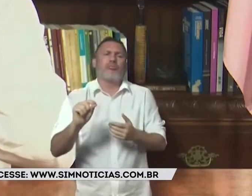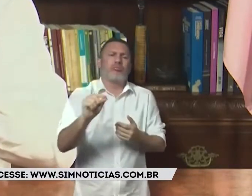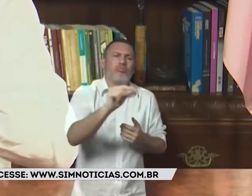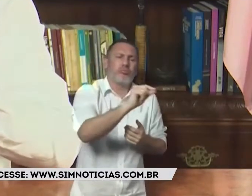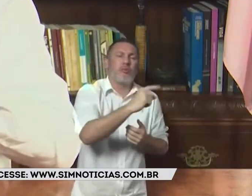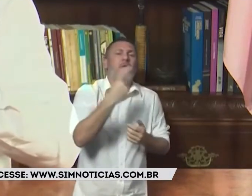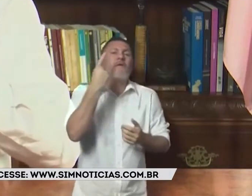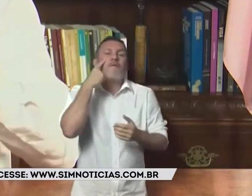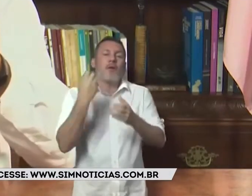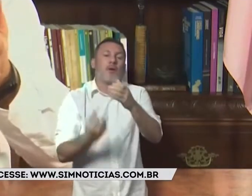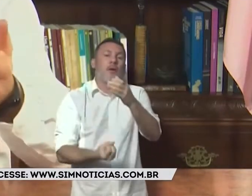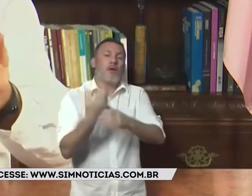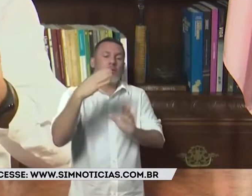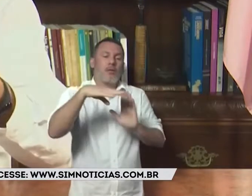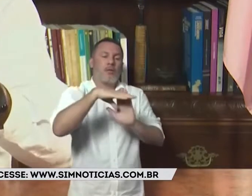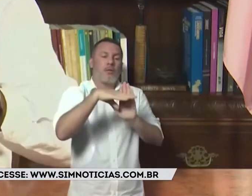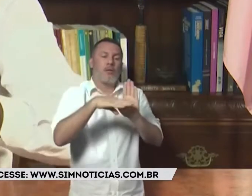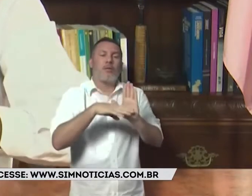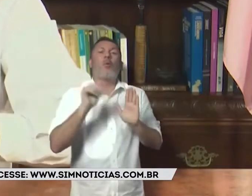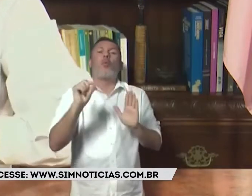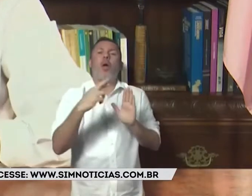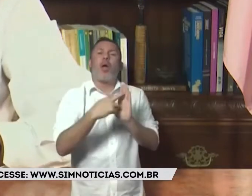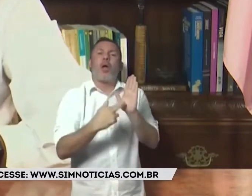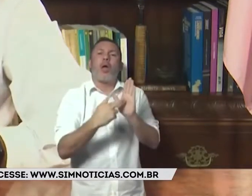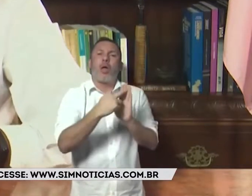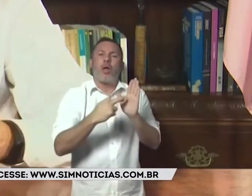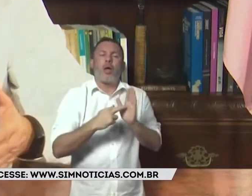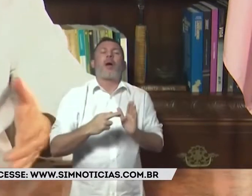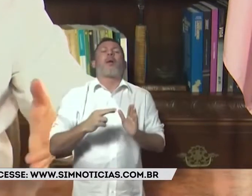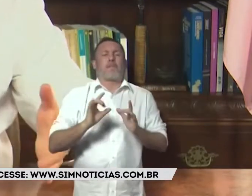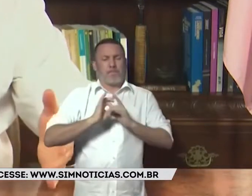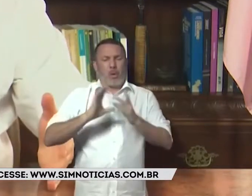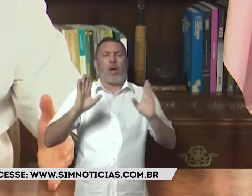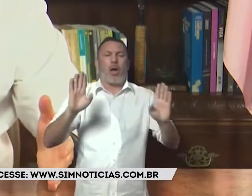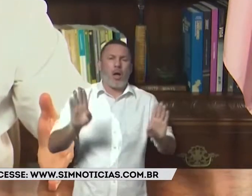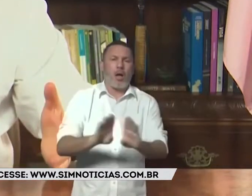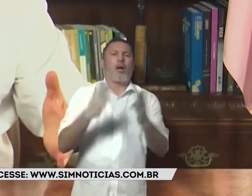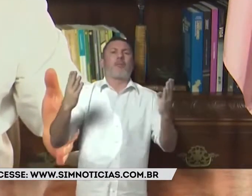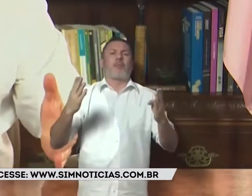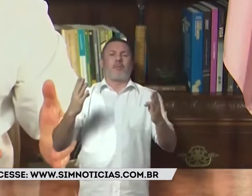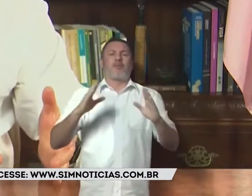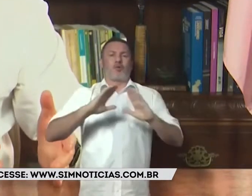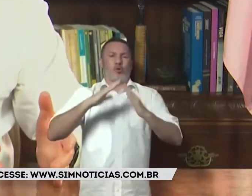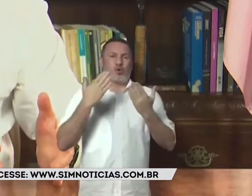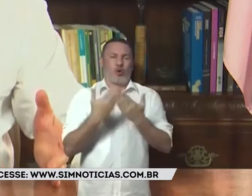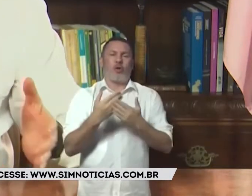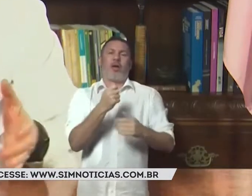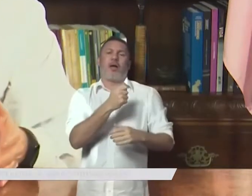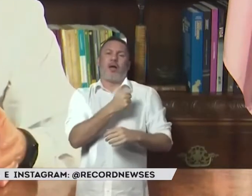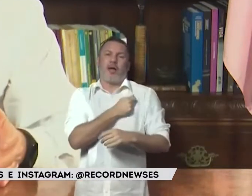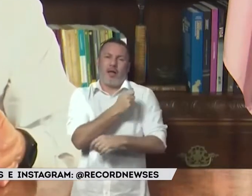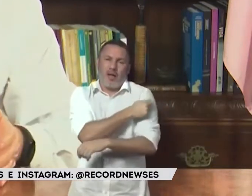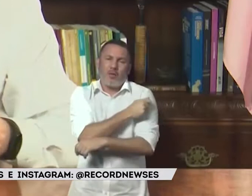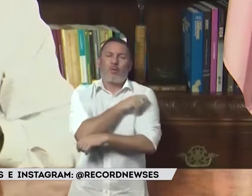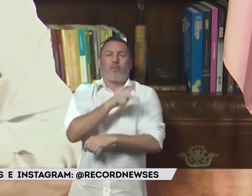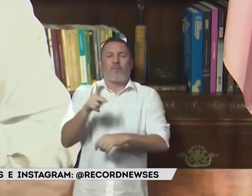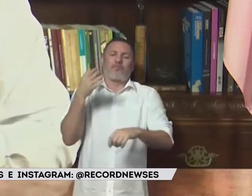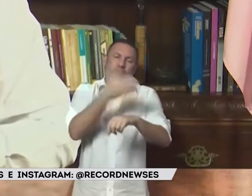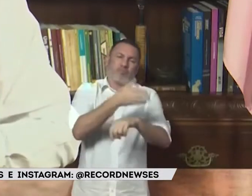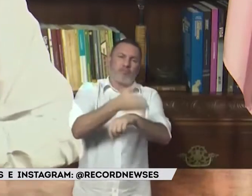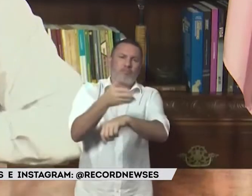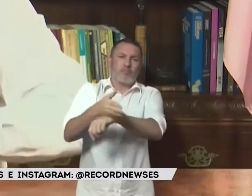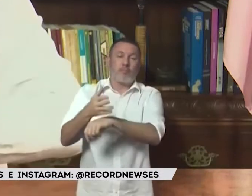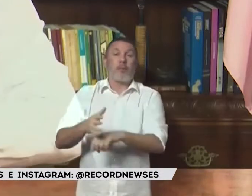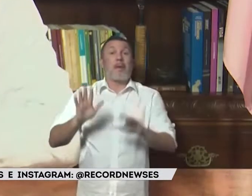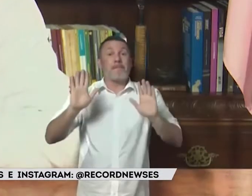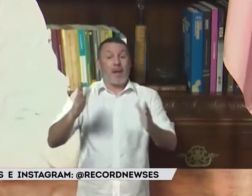cumpri-lo efetivamente para que a gente tenha segurança no retorno das atividades presenciais. Neste momento, ainda o mês de